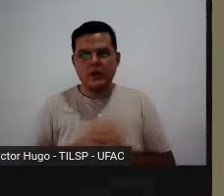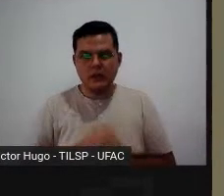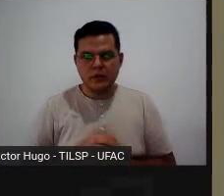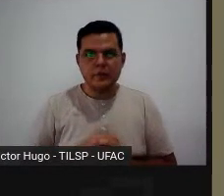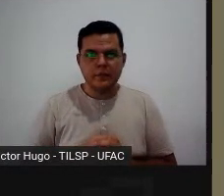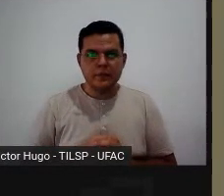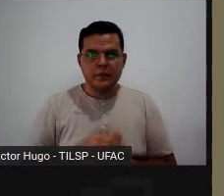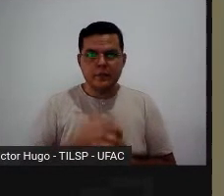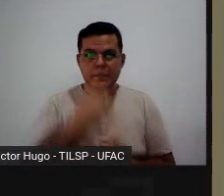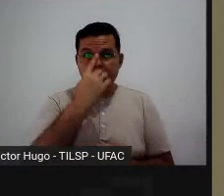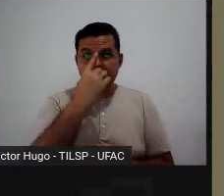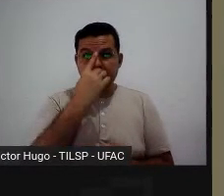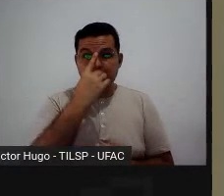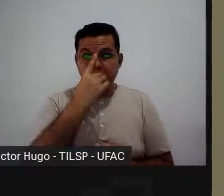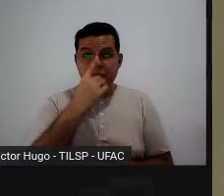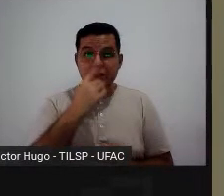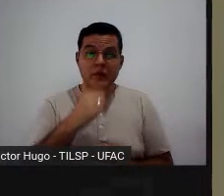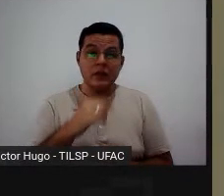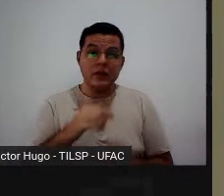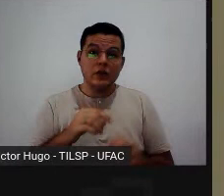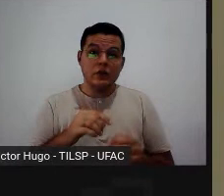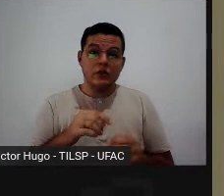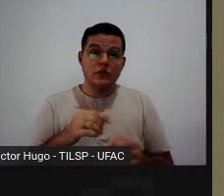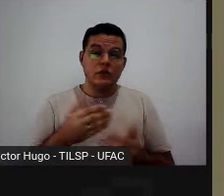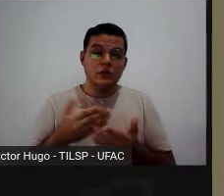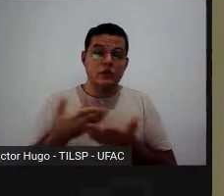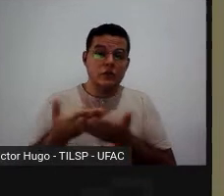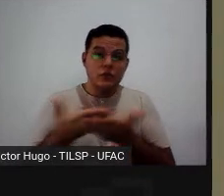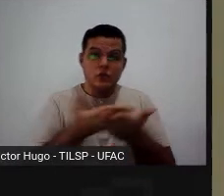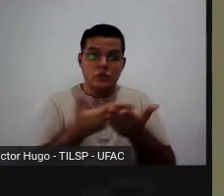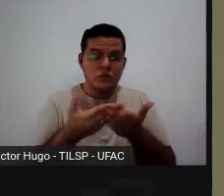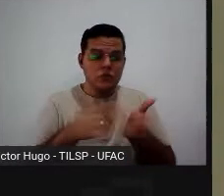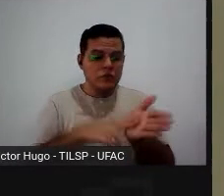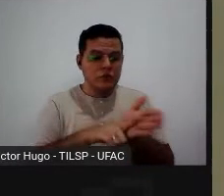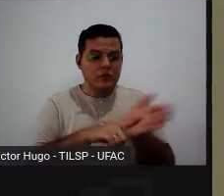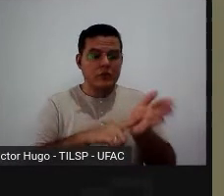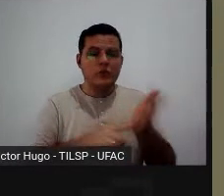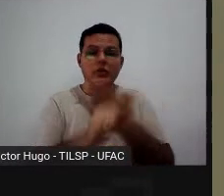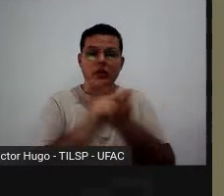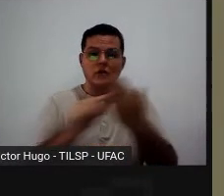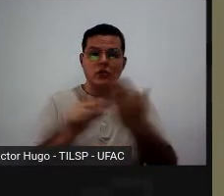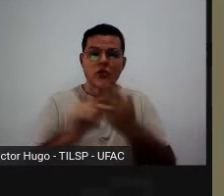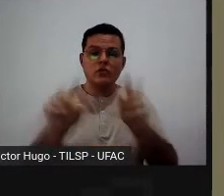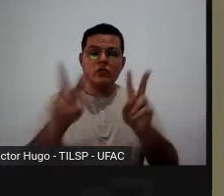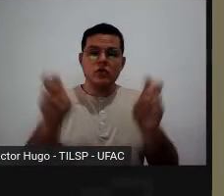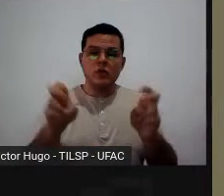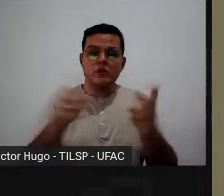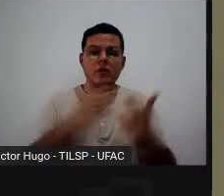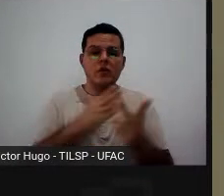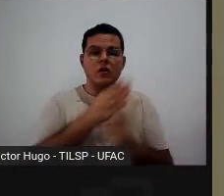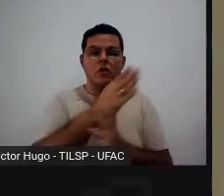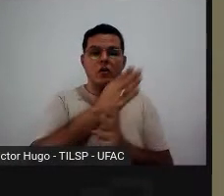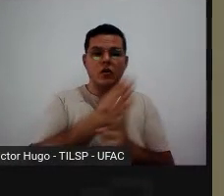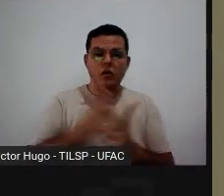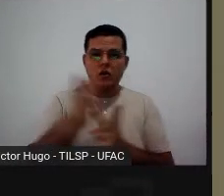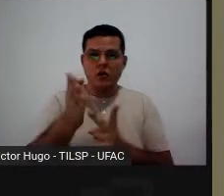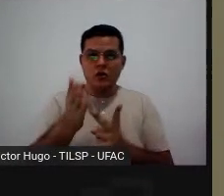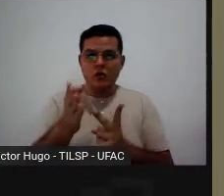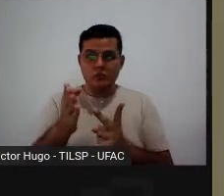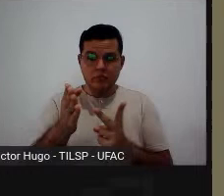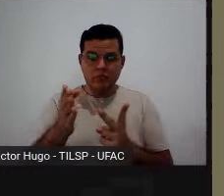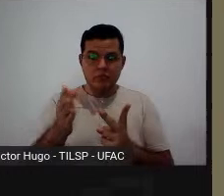Olson, sobre a grande divisa, que é a dicotomização língua-fala.